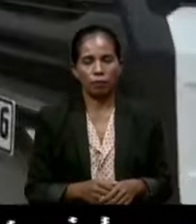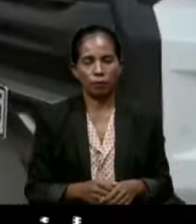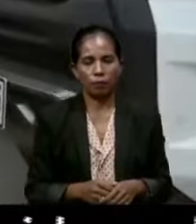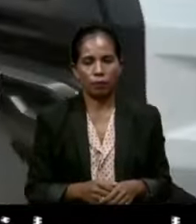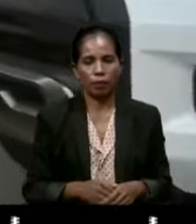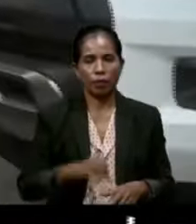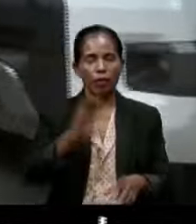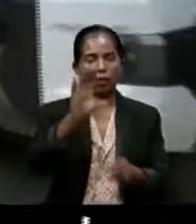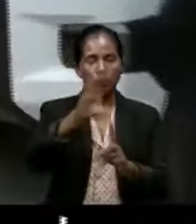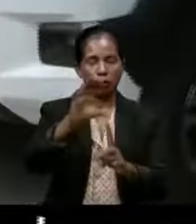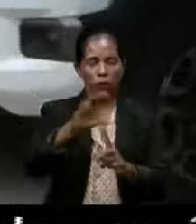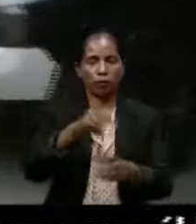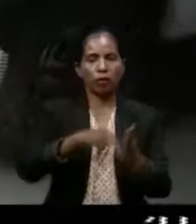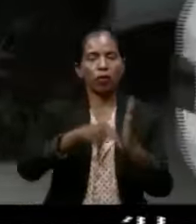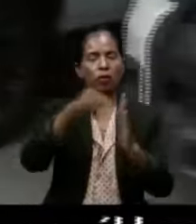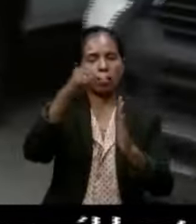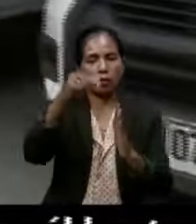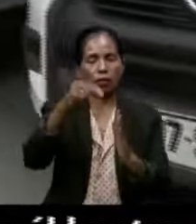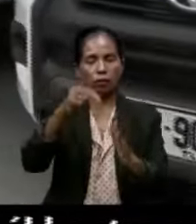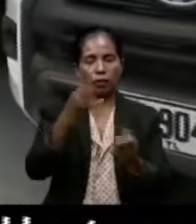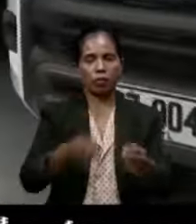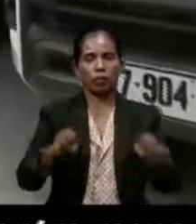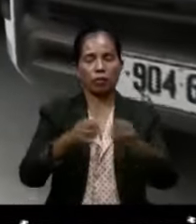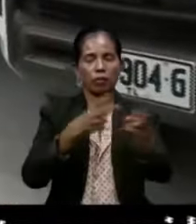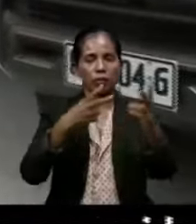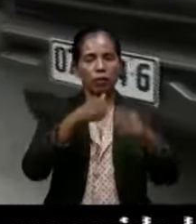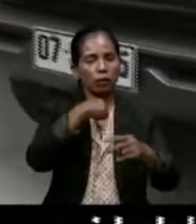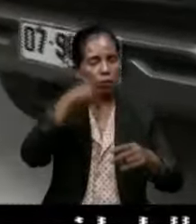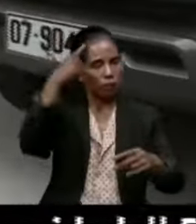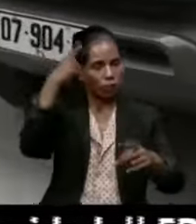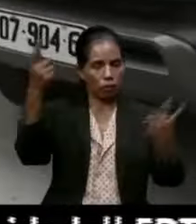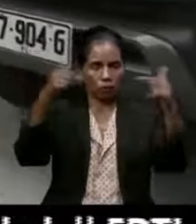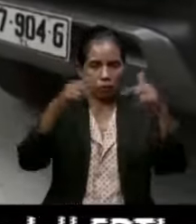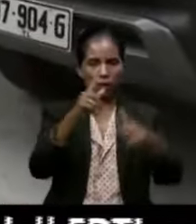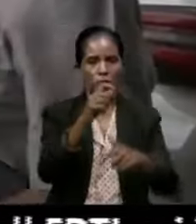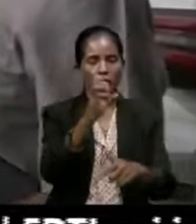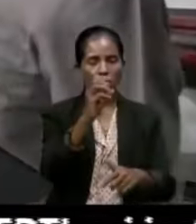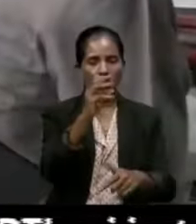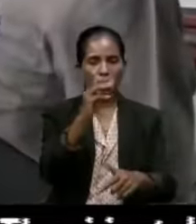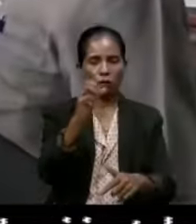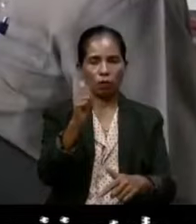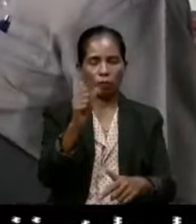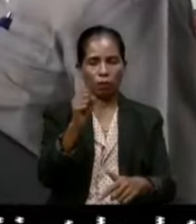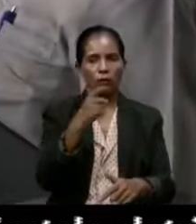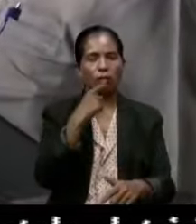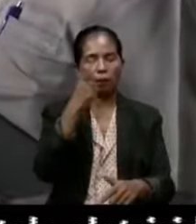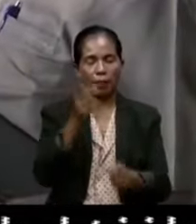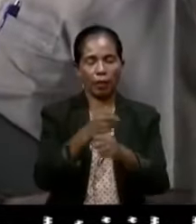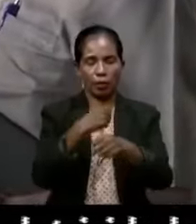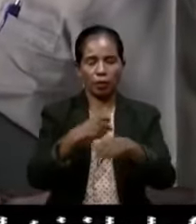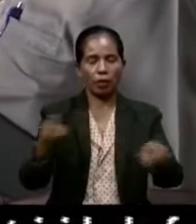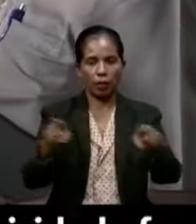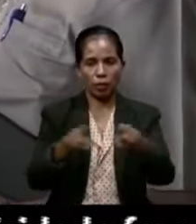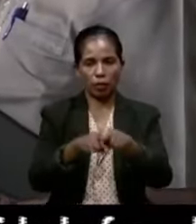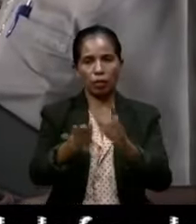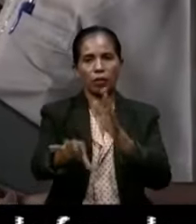Coordenador geral interino alto nível institucional visita Papa Francisco Tomás Cabral apela ba media sira atu halo una inscrição